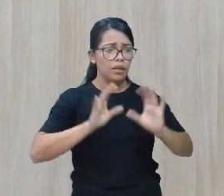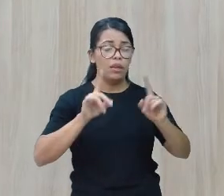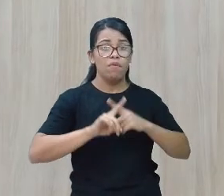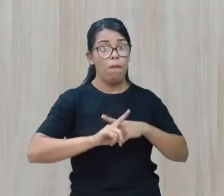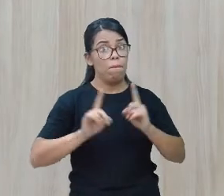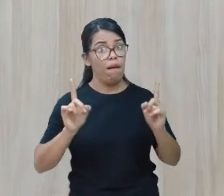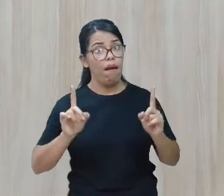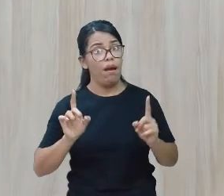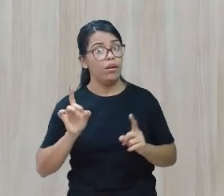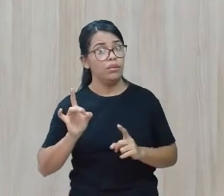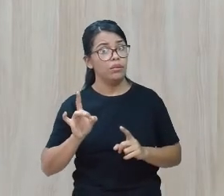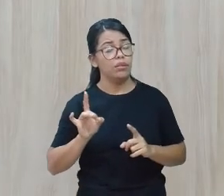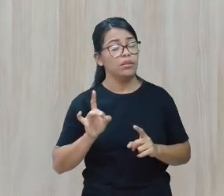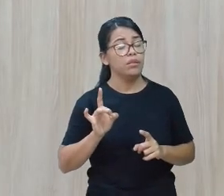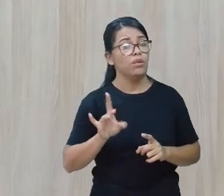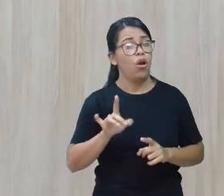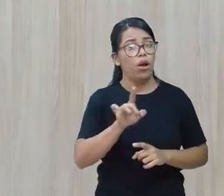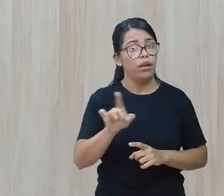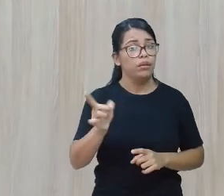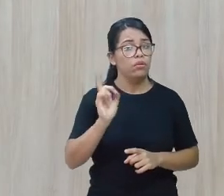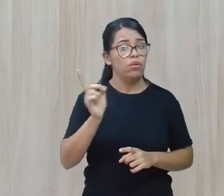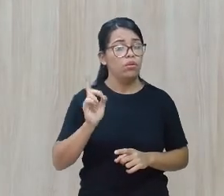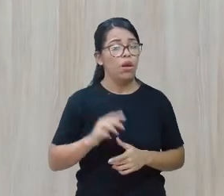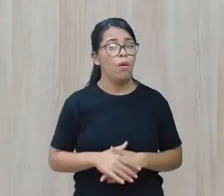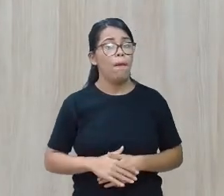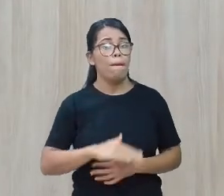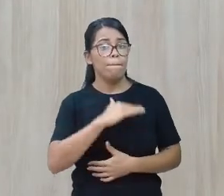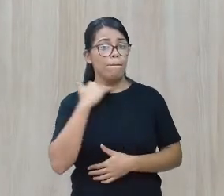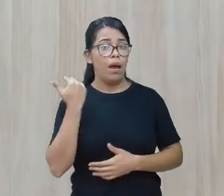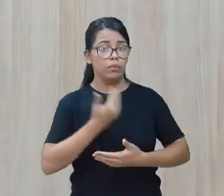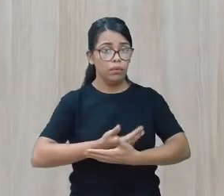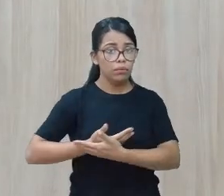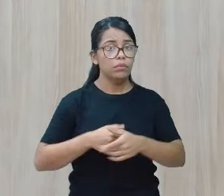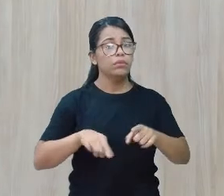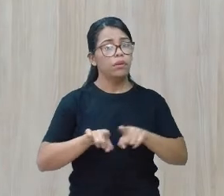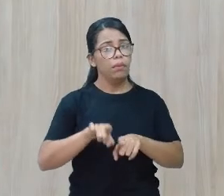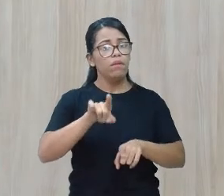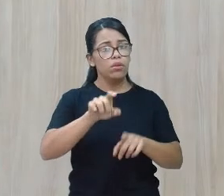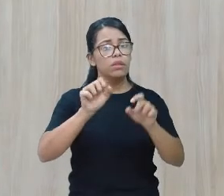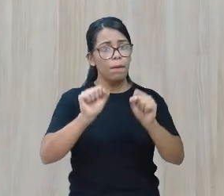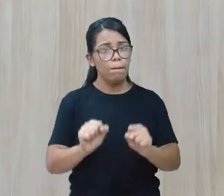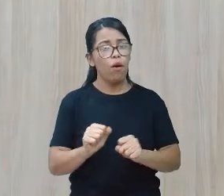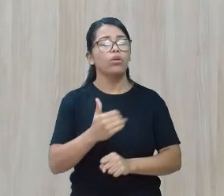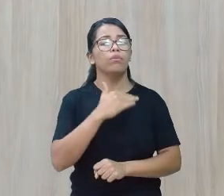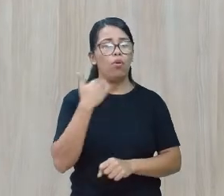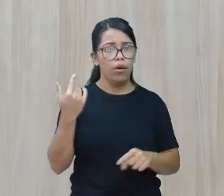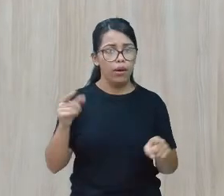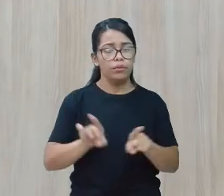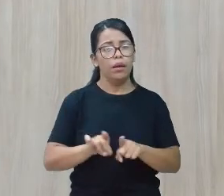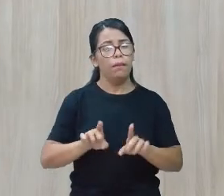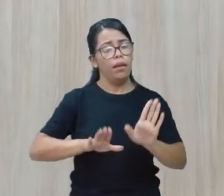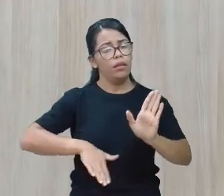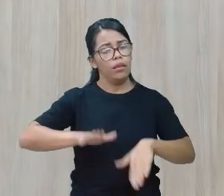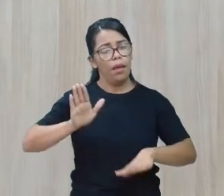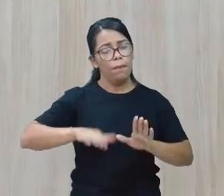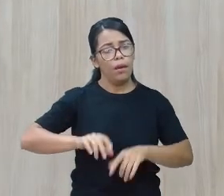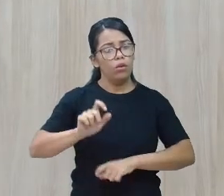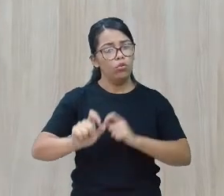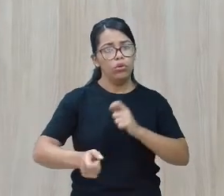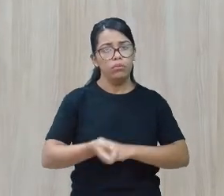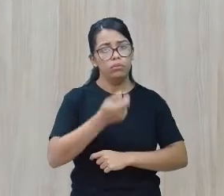que se fosse só isso, não. Além de matar a criança, você também pode chegar até a morrer, dependendo do